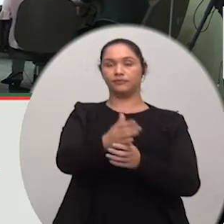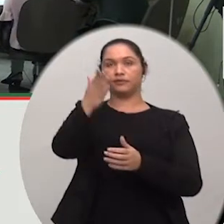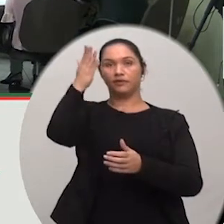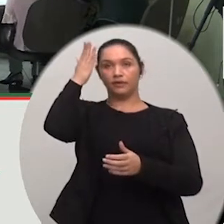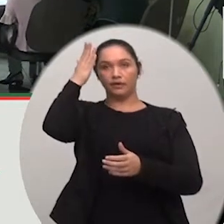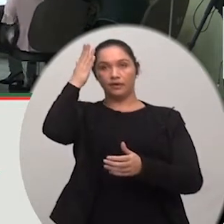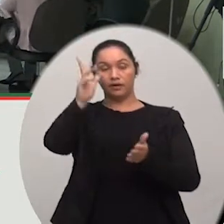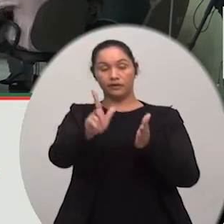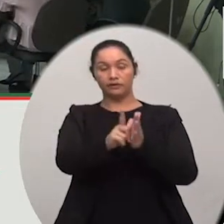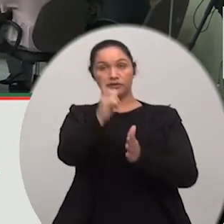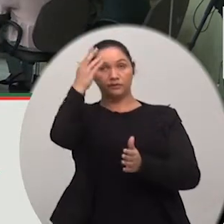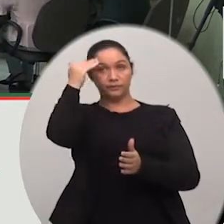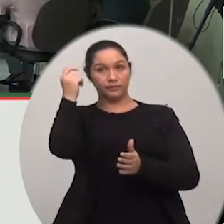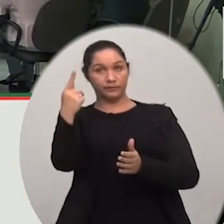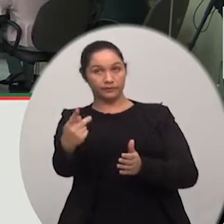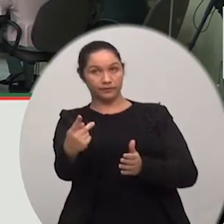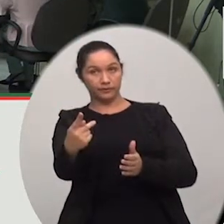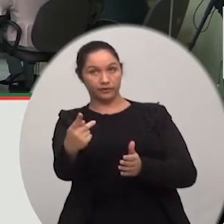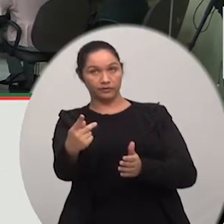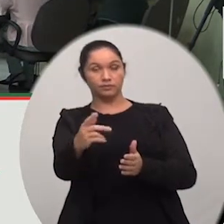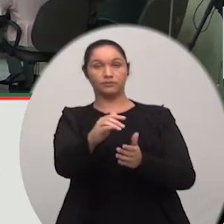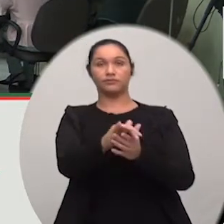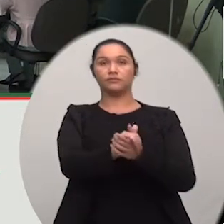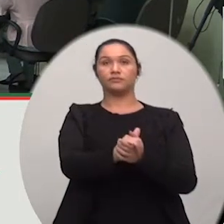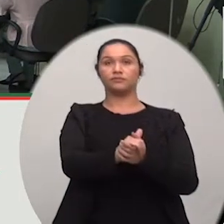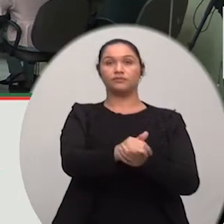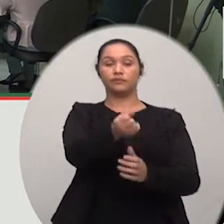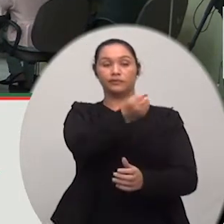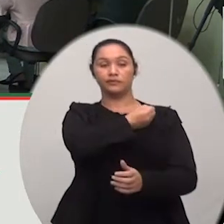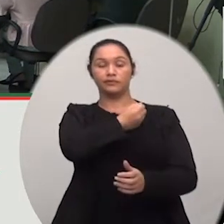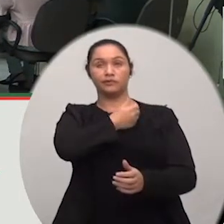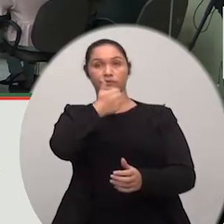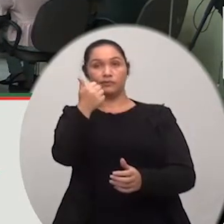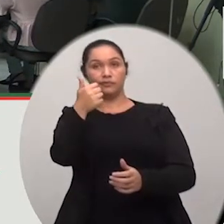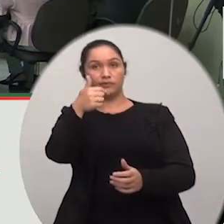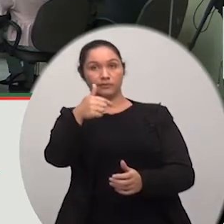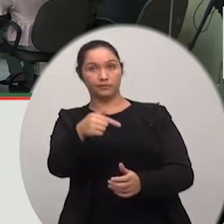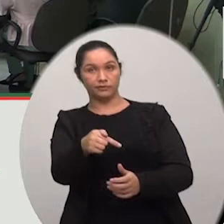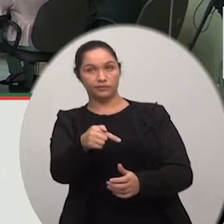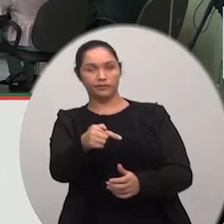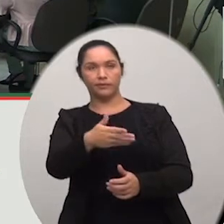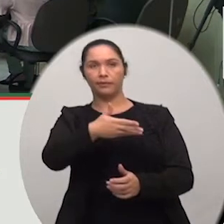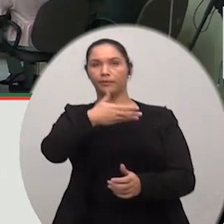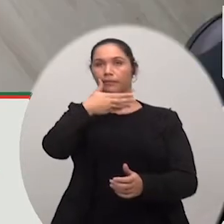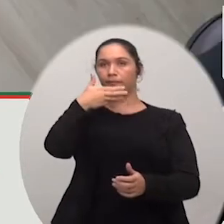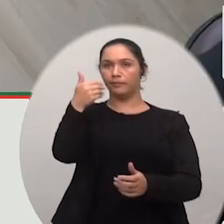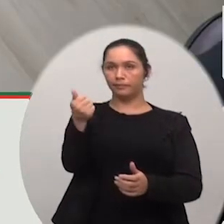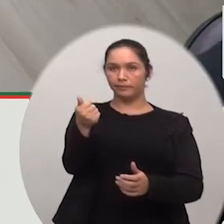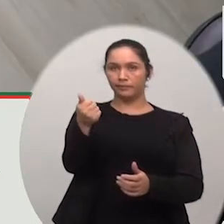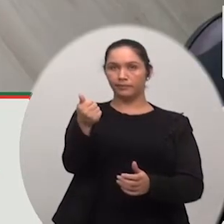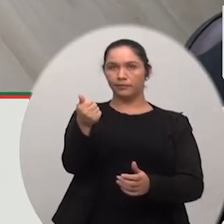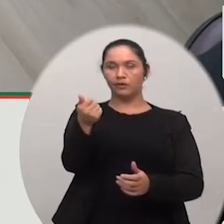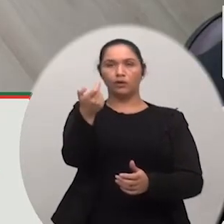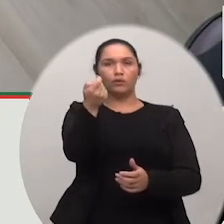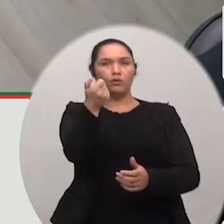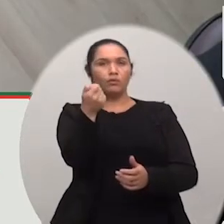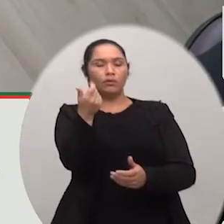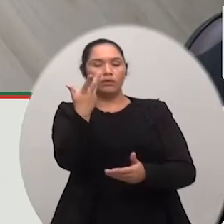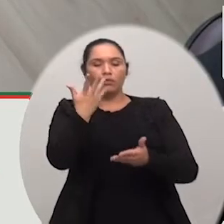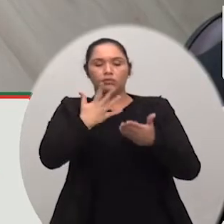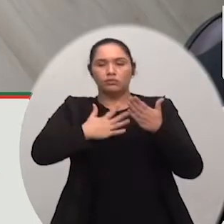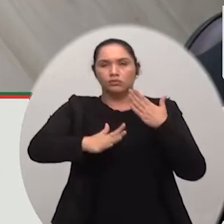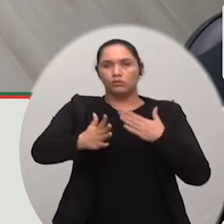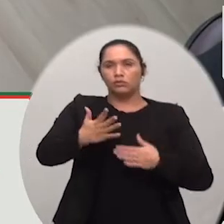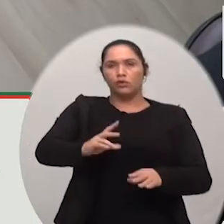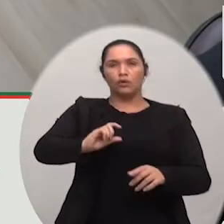Provérbios 17. Melhor é um bocado seco com tranquilidade do que a